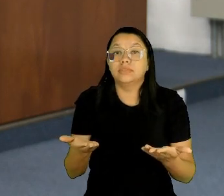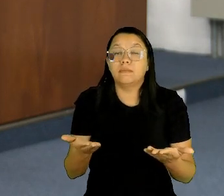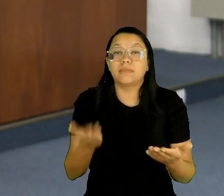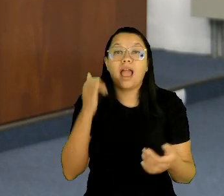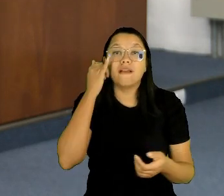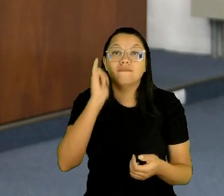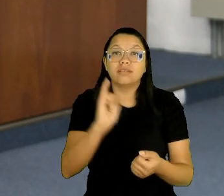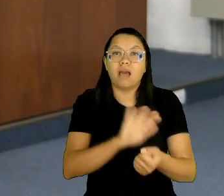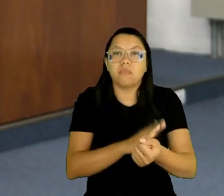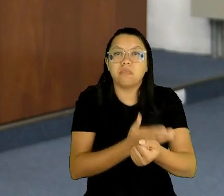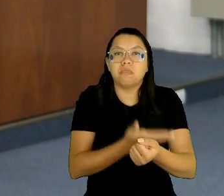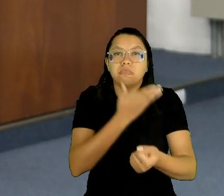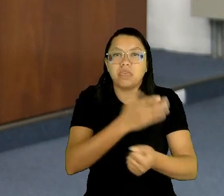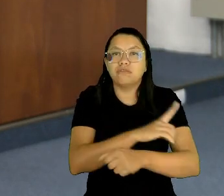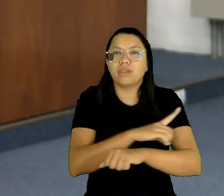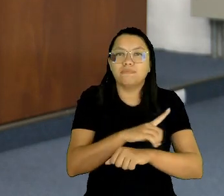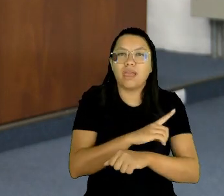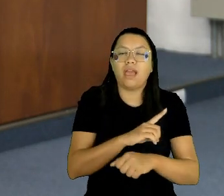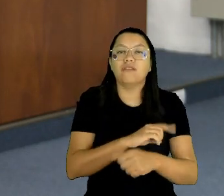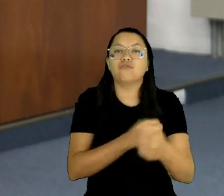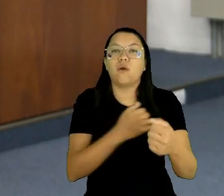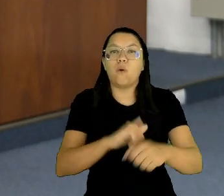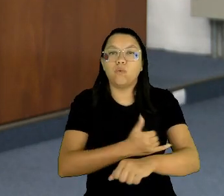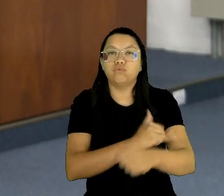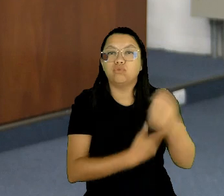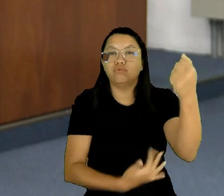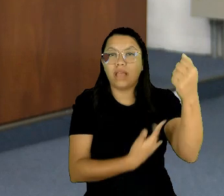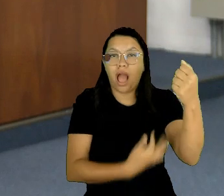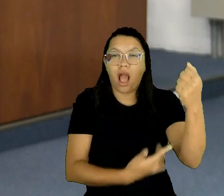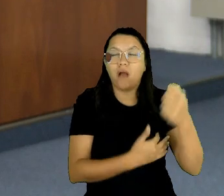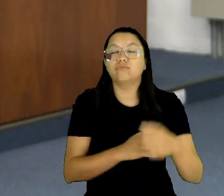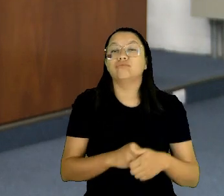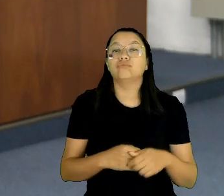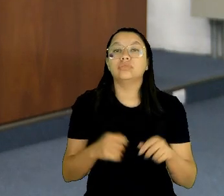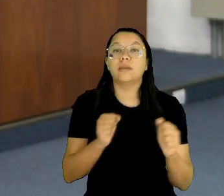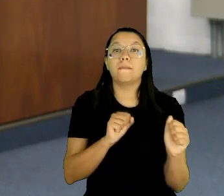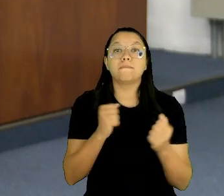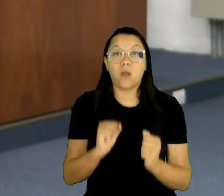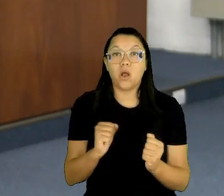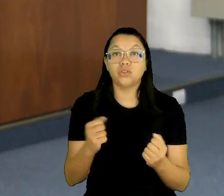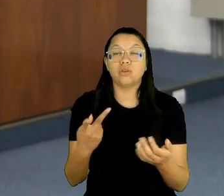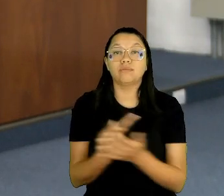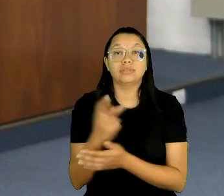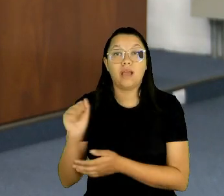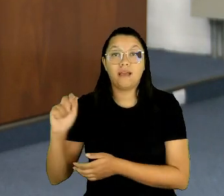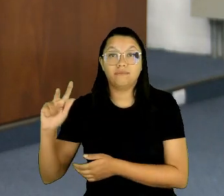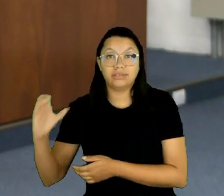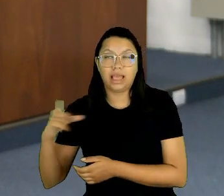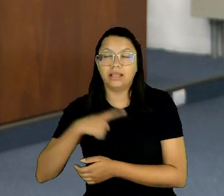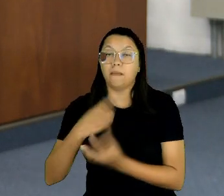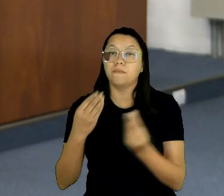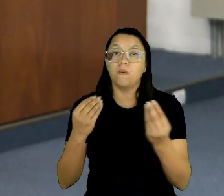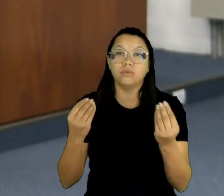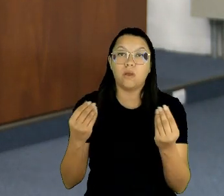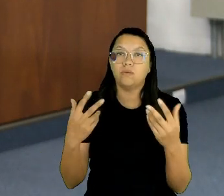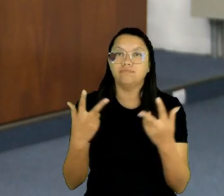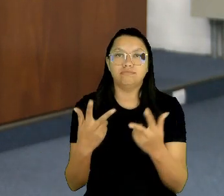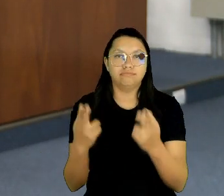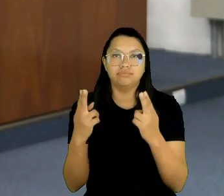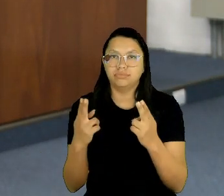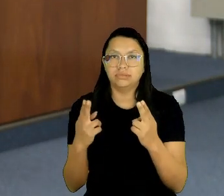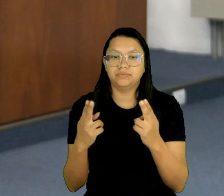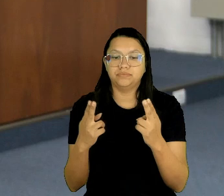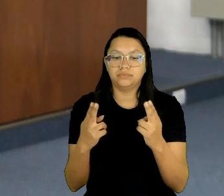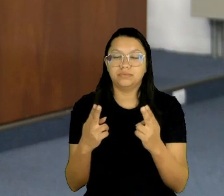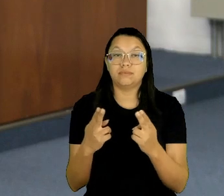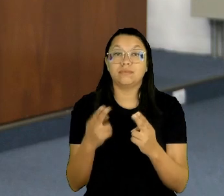A prevenção de hipertensão, de diabetes, de colesterol alto e das doenças em si, infartos e AVC, tem bastante coisas em comum.